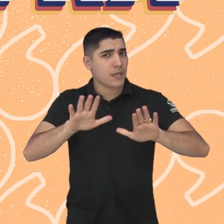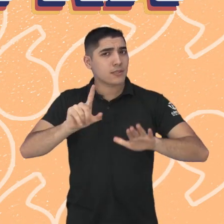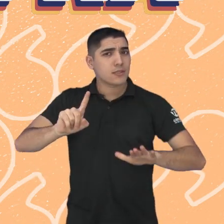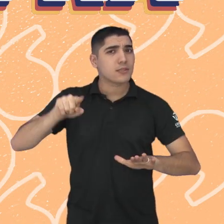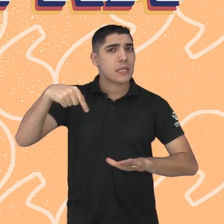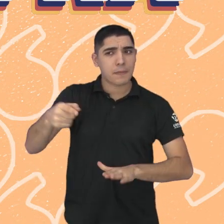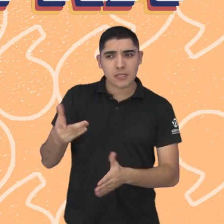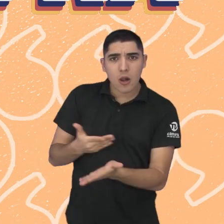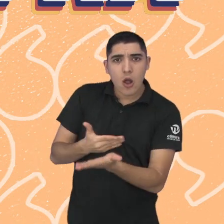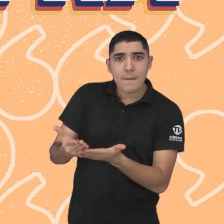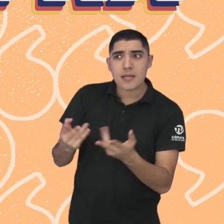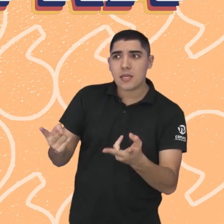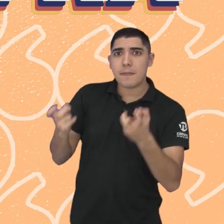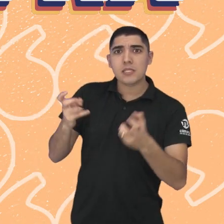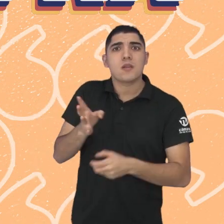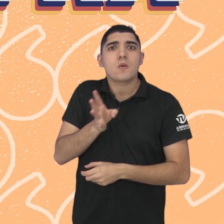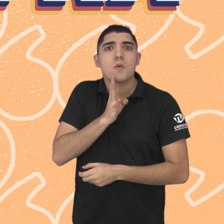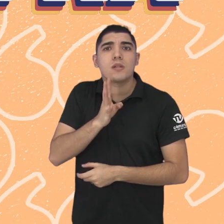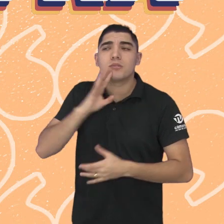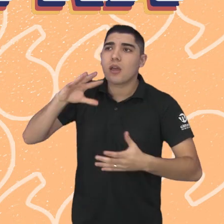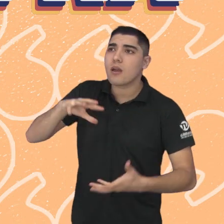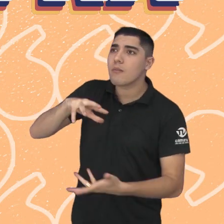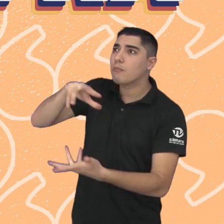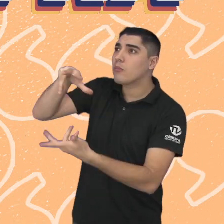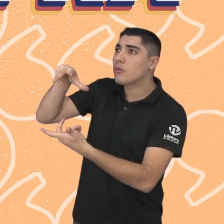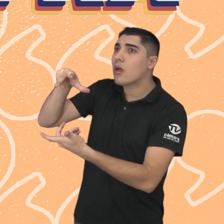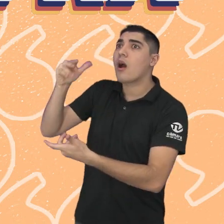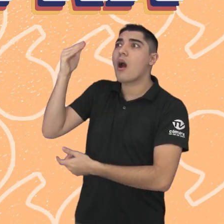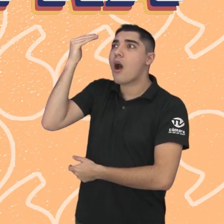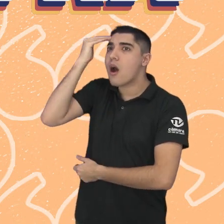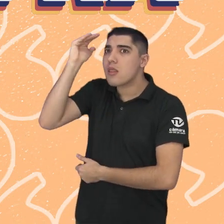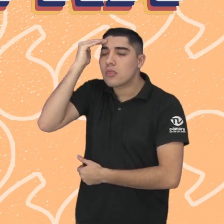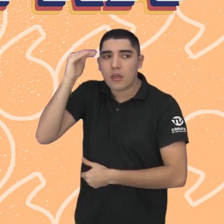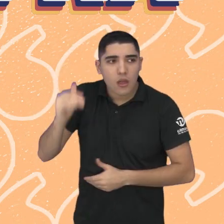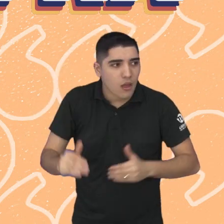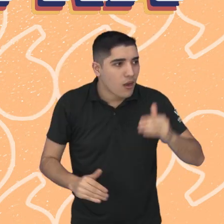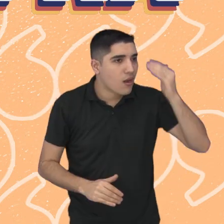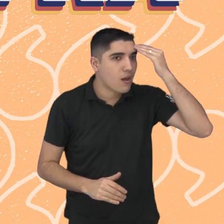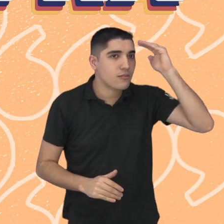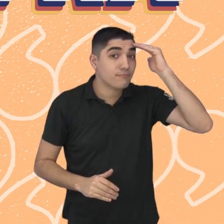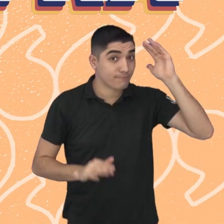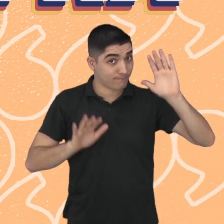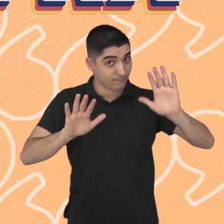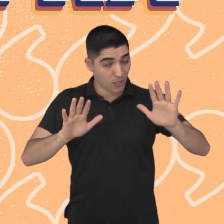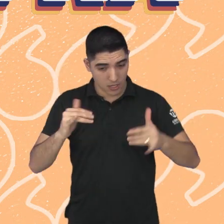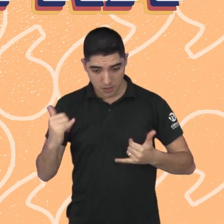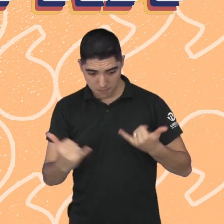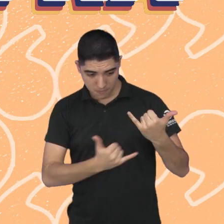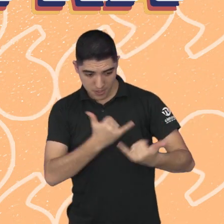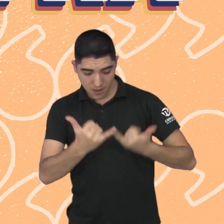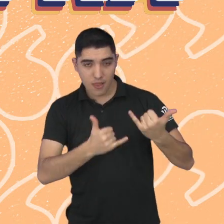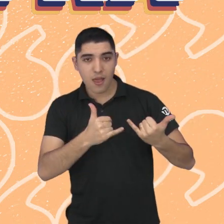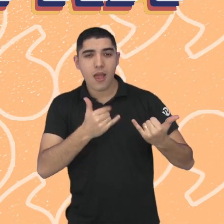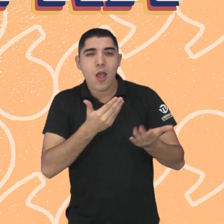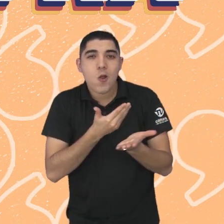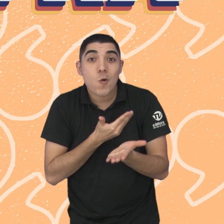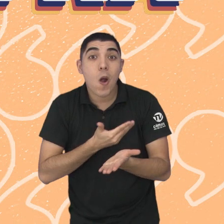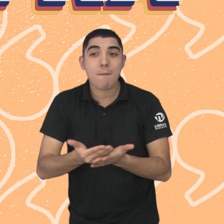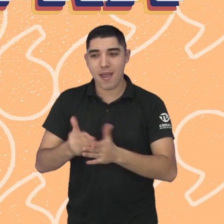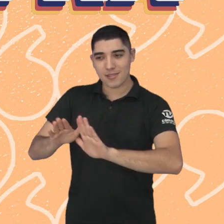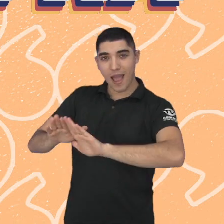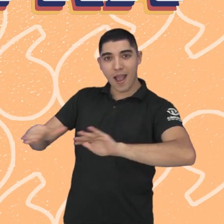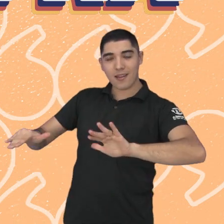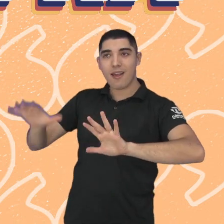ela vai percebendo o mundo à sua volta e tentando compreendê-lo. De certo modo, as brincadeiras são a porta de entrada